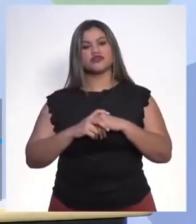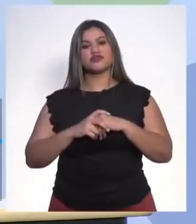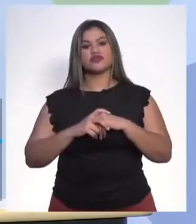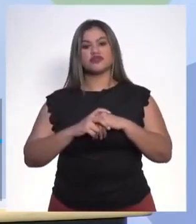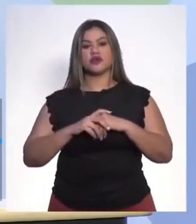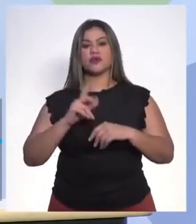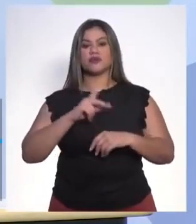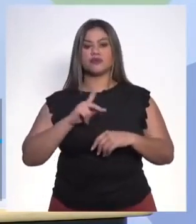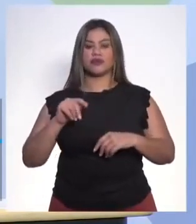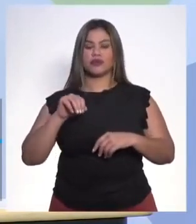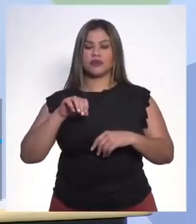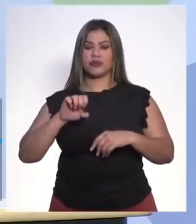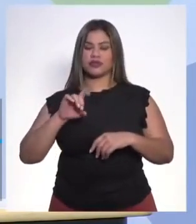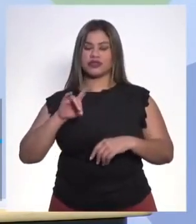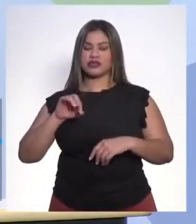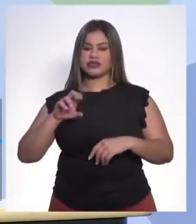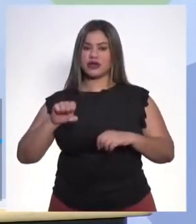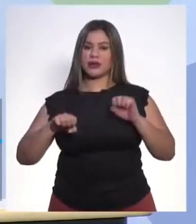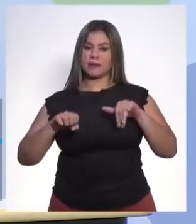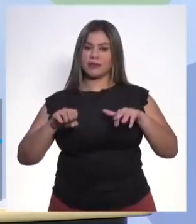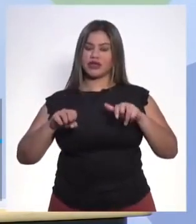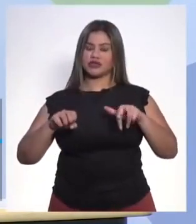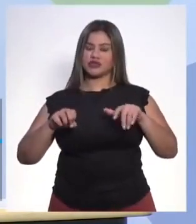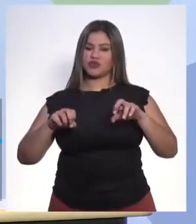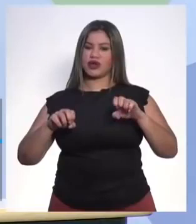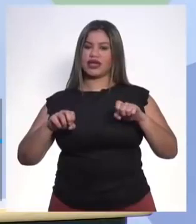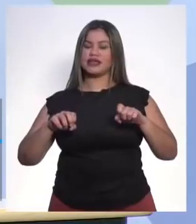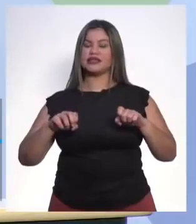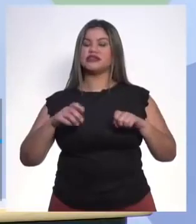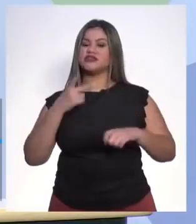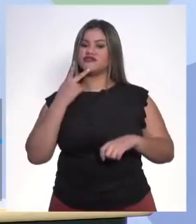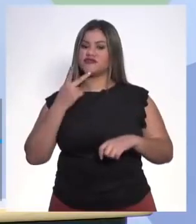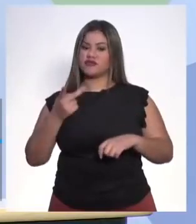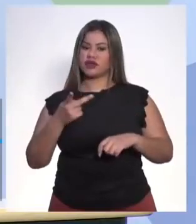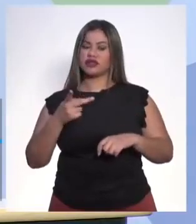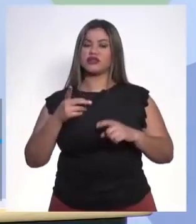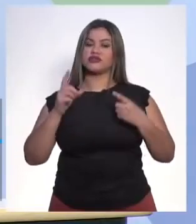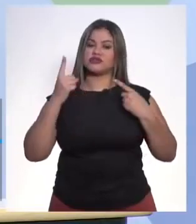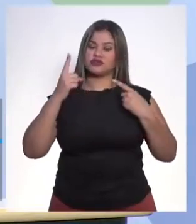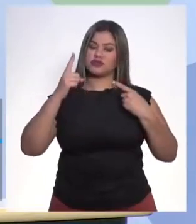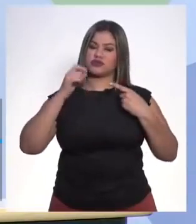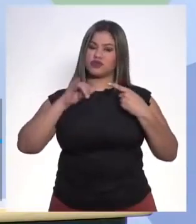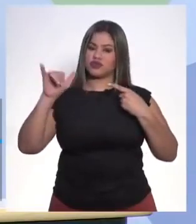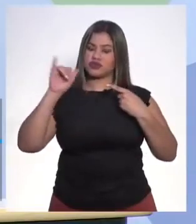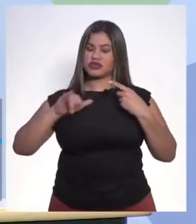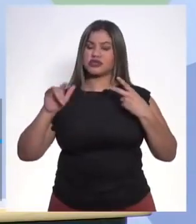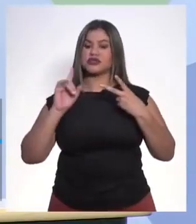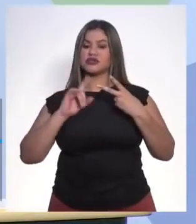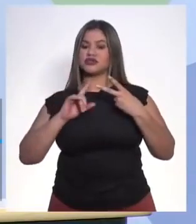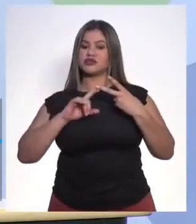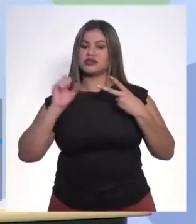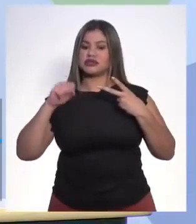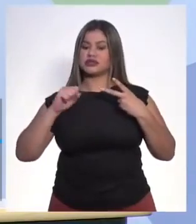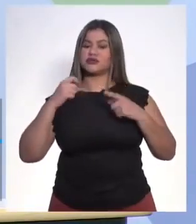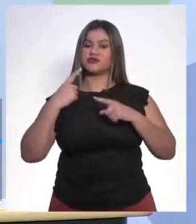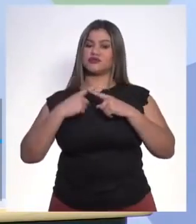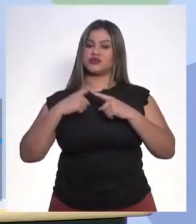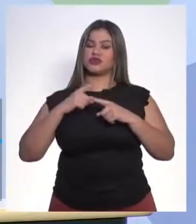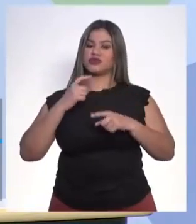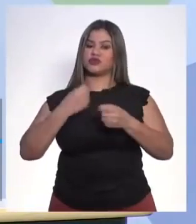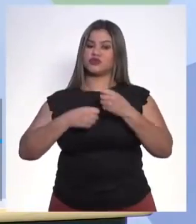Prodaniel, a Emanuele, diz 1, notícia, e 2, sim, porque o ano está